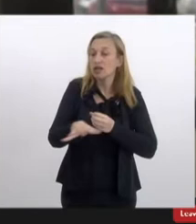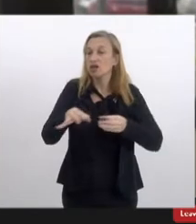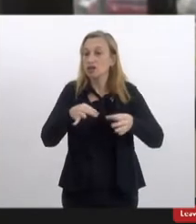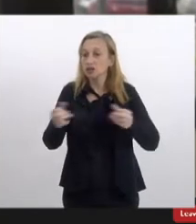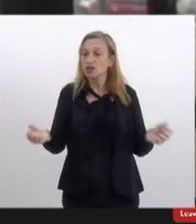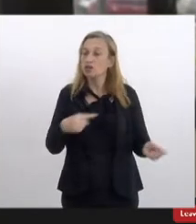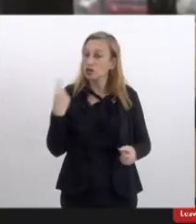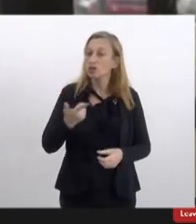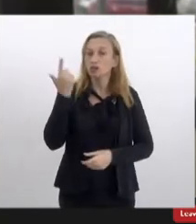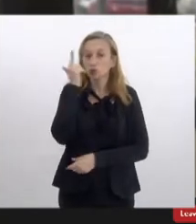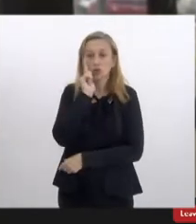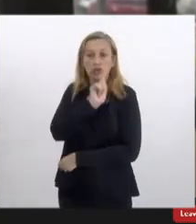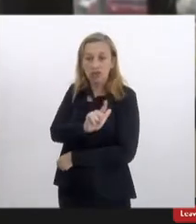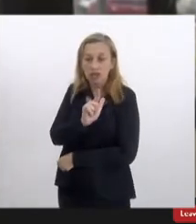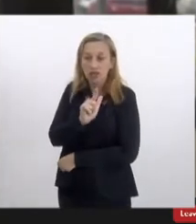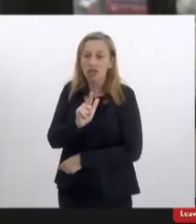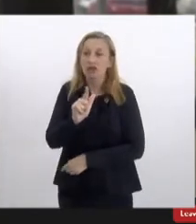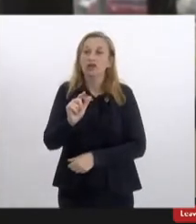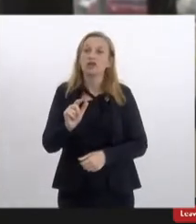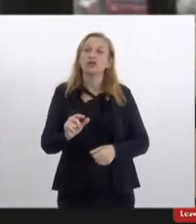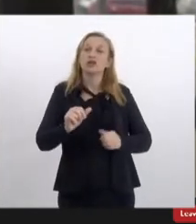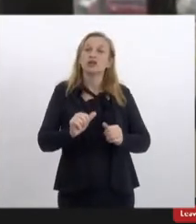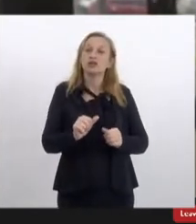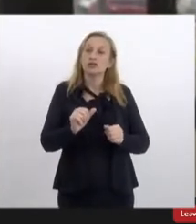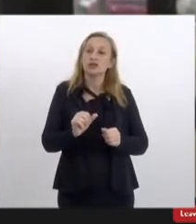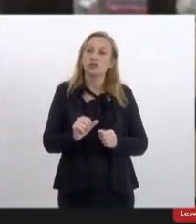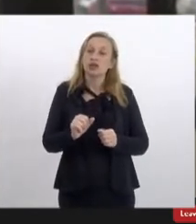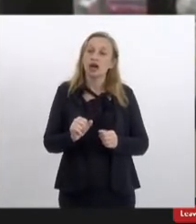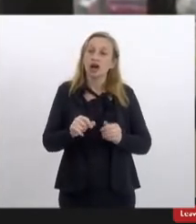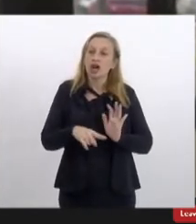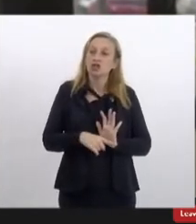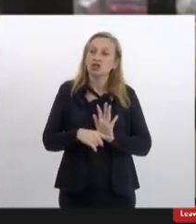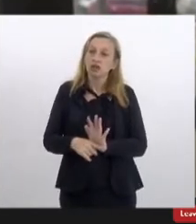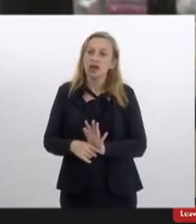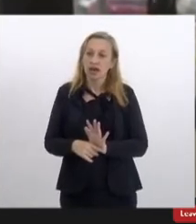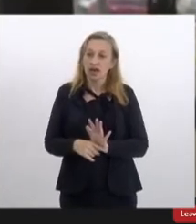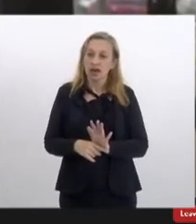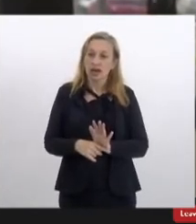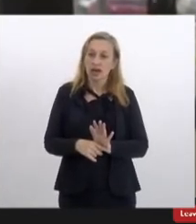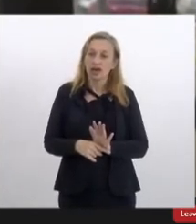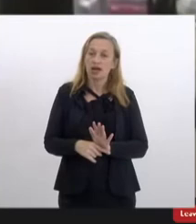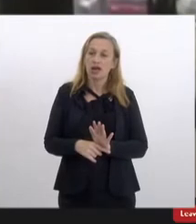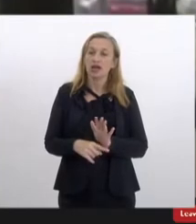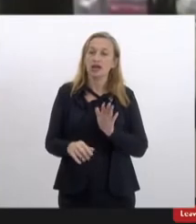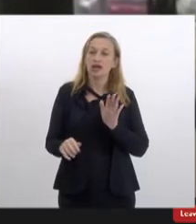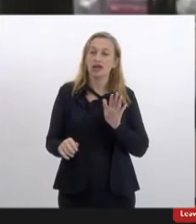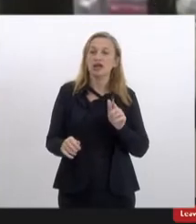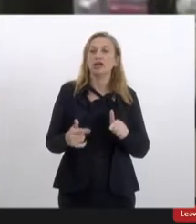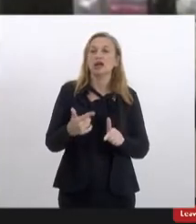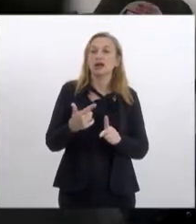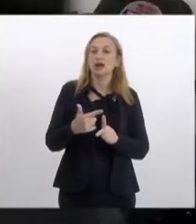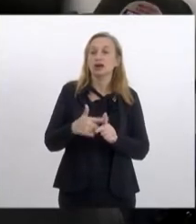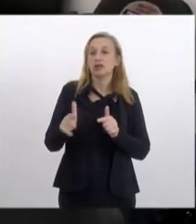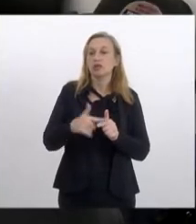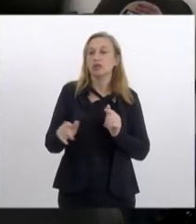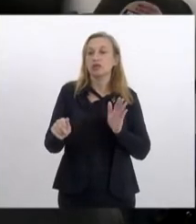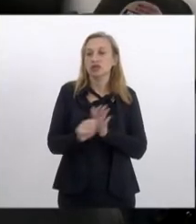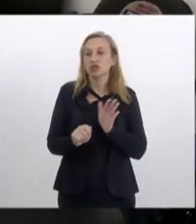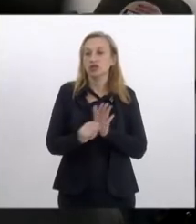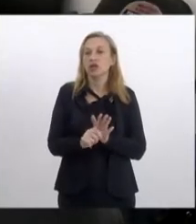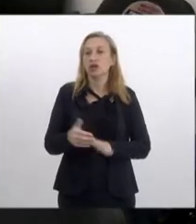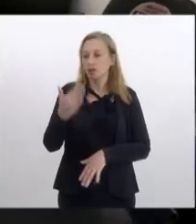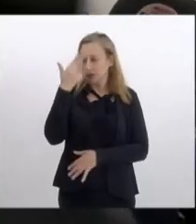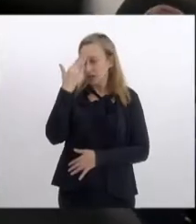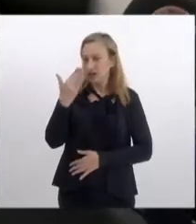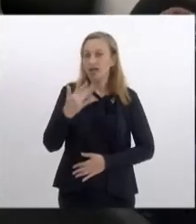nós vamos conseguir, né, fazer o enfrentamento desse problema tão grave que são as drogas. Obrigada. Nós que